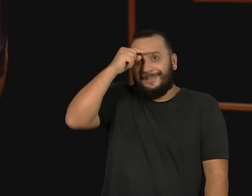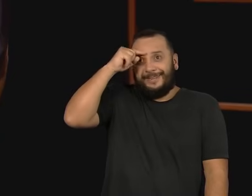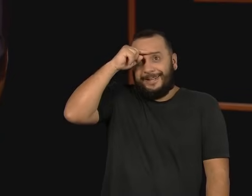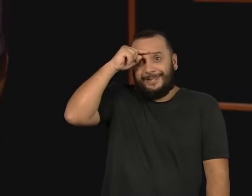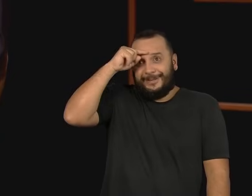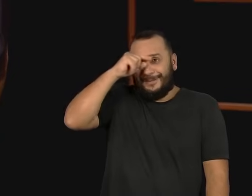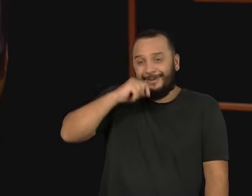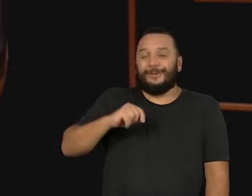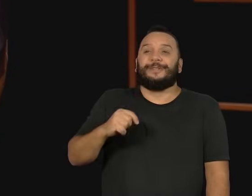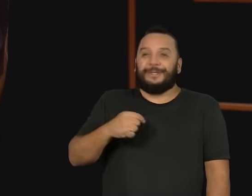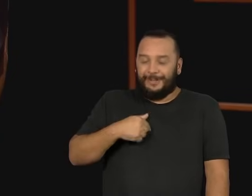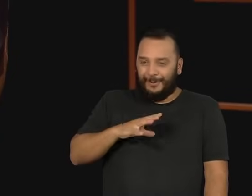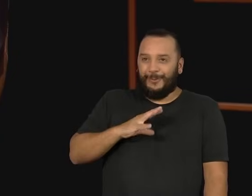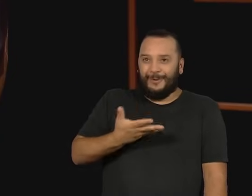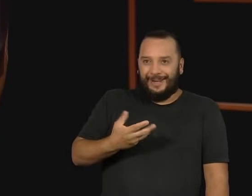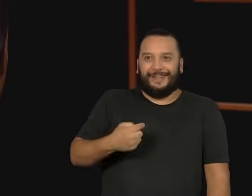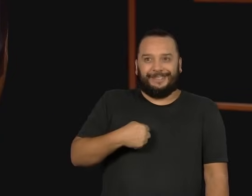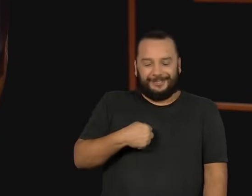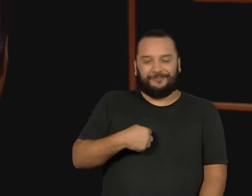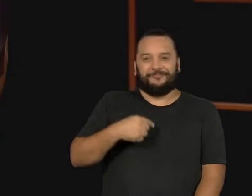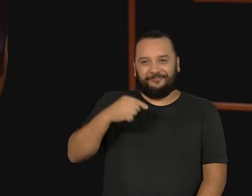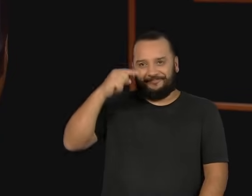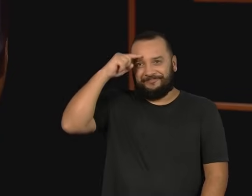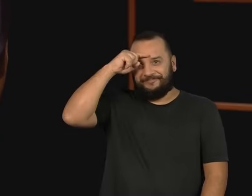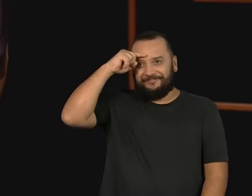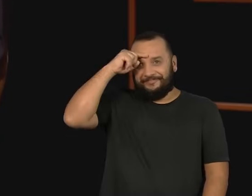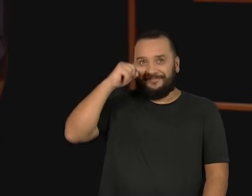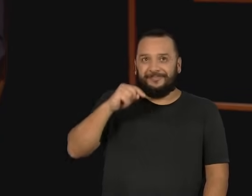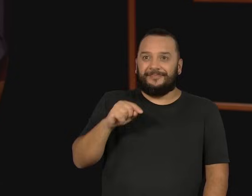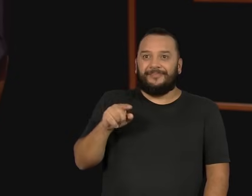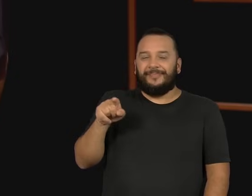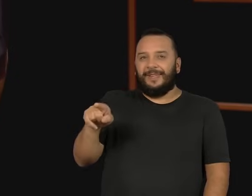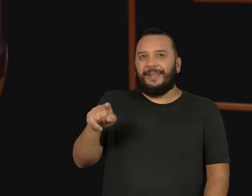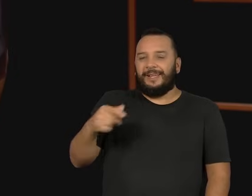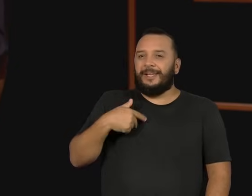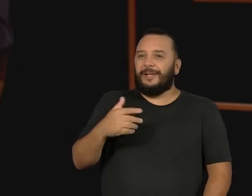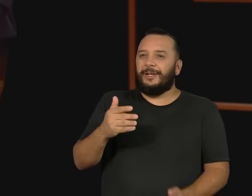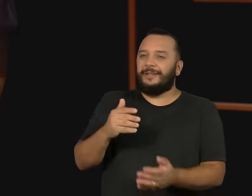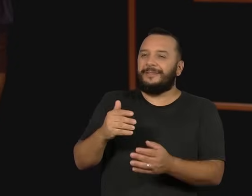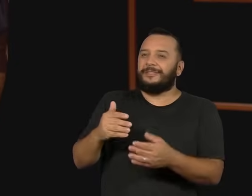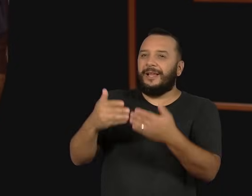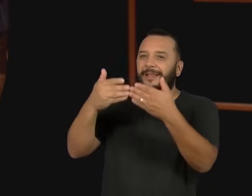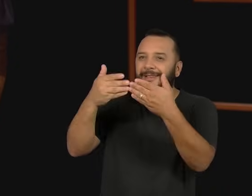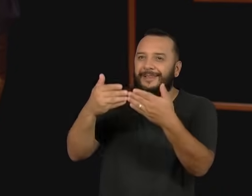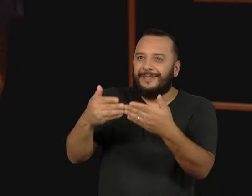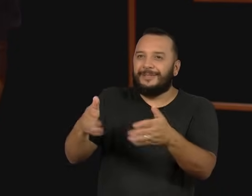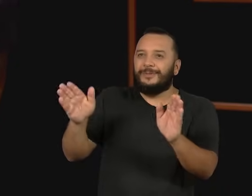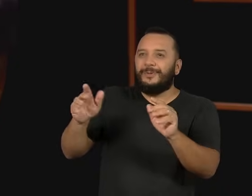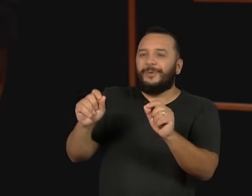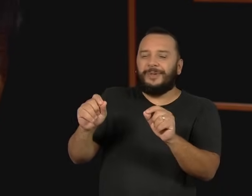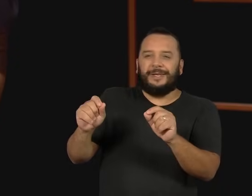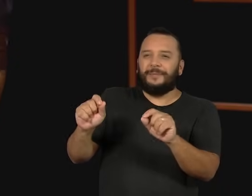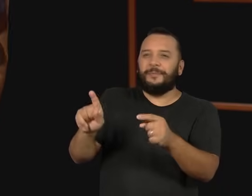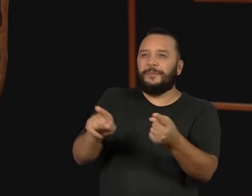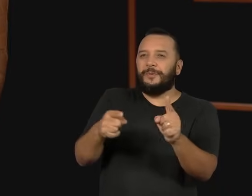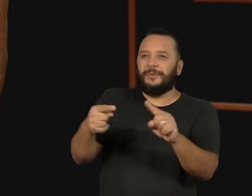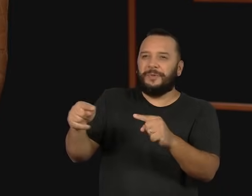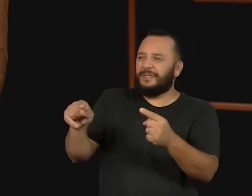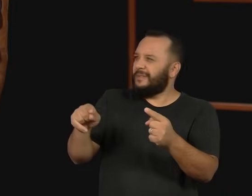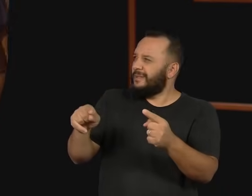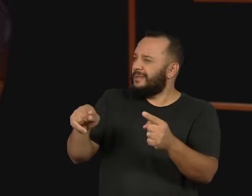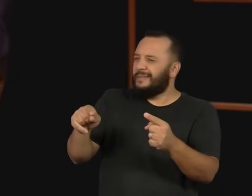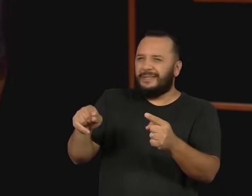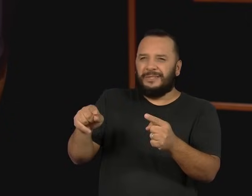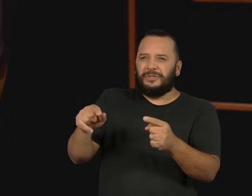a entrevista que eu pautei. Naquela altura ele estava lançando, acho que o álbum duplo, Qualquer Coisa e Joia,